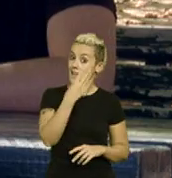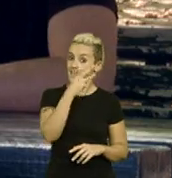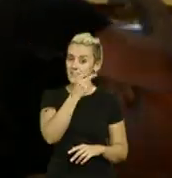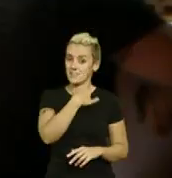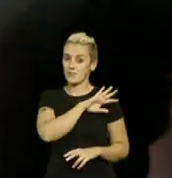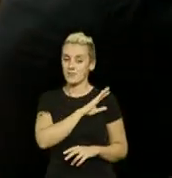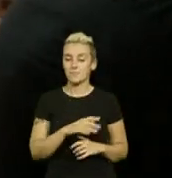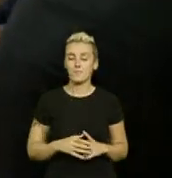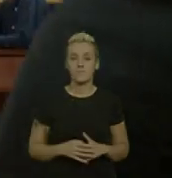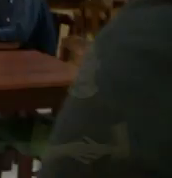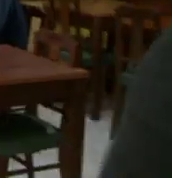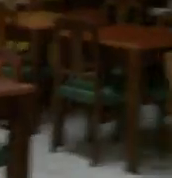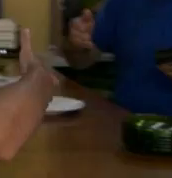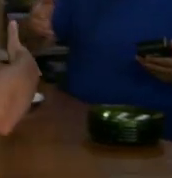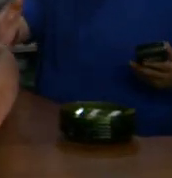anos